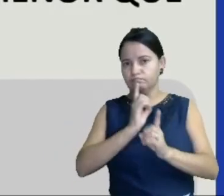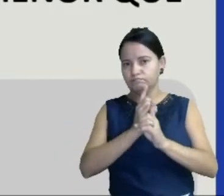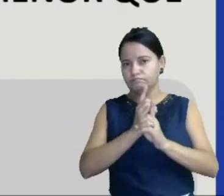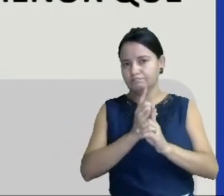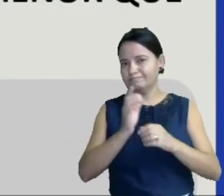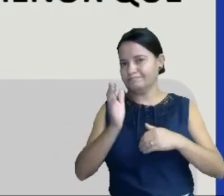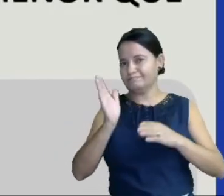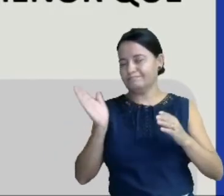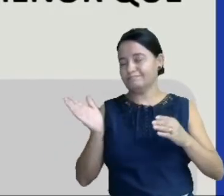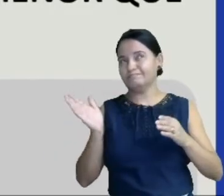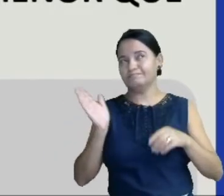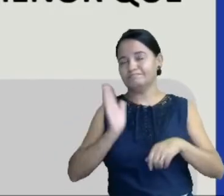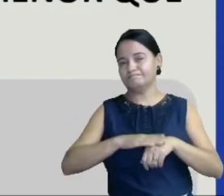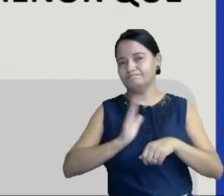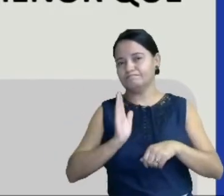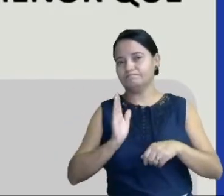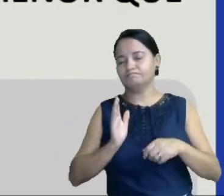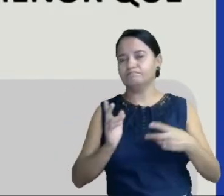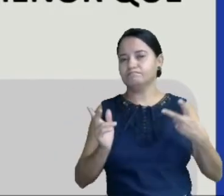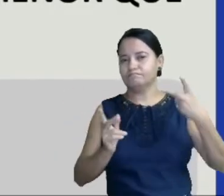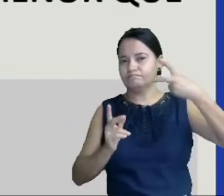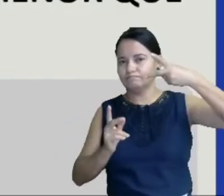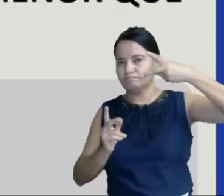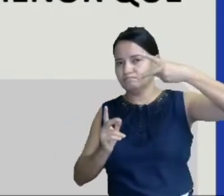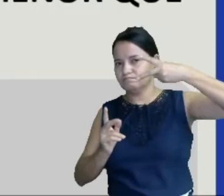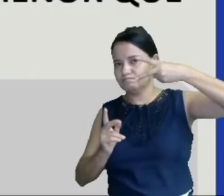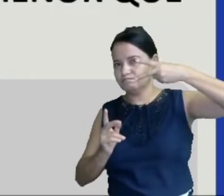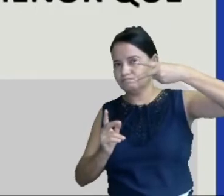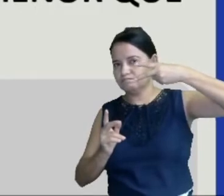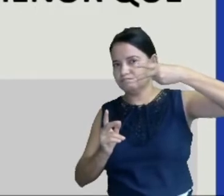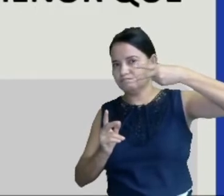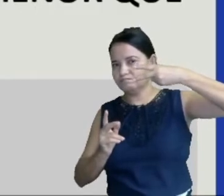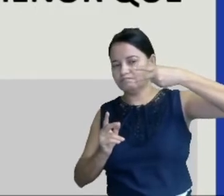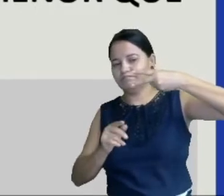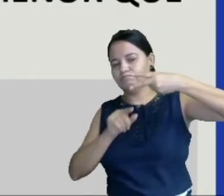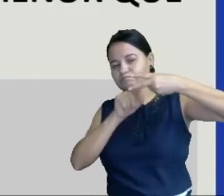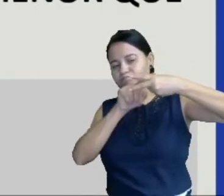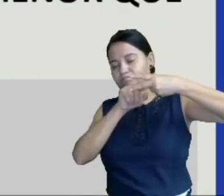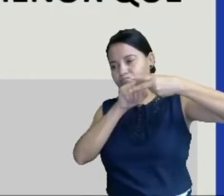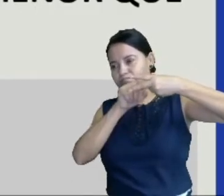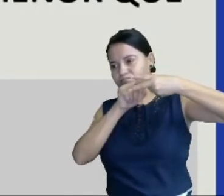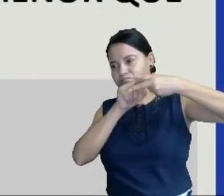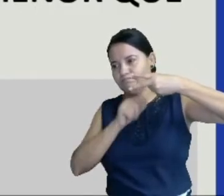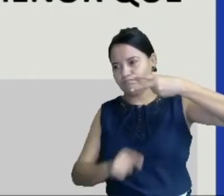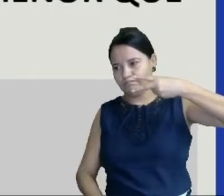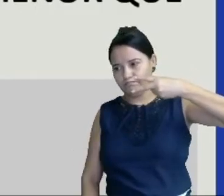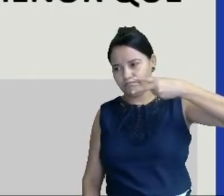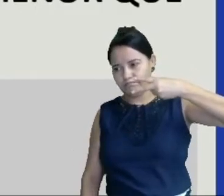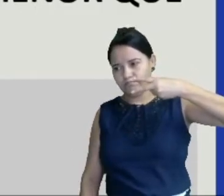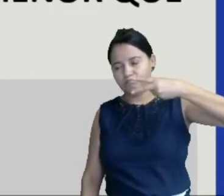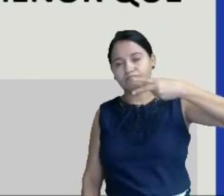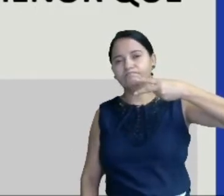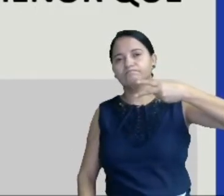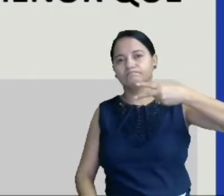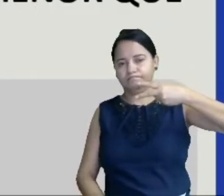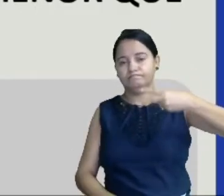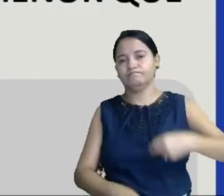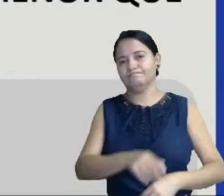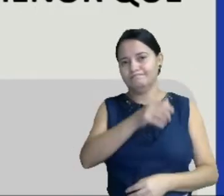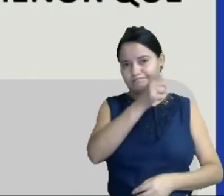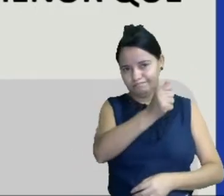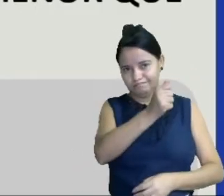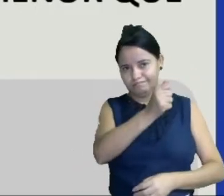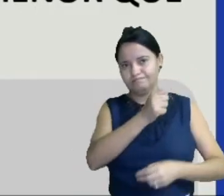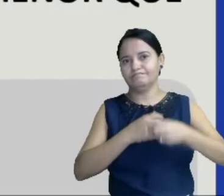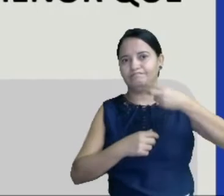fechado então essa parte fechada é que identifica seu número é menor do que o outro então a menor que